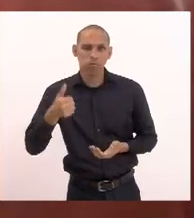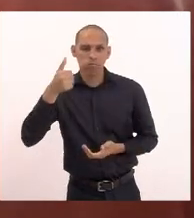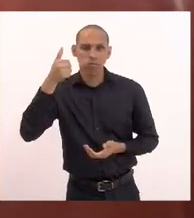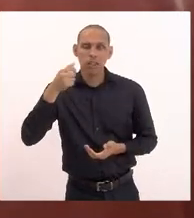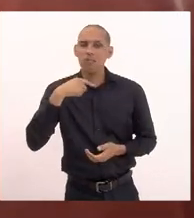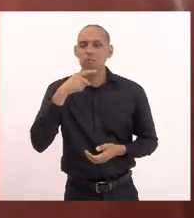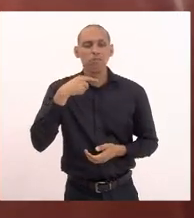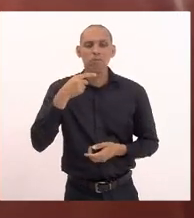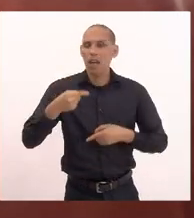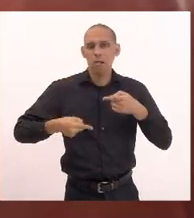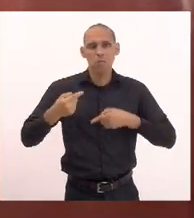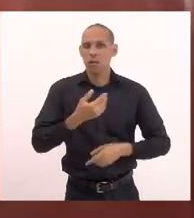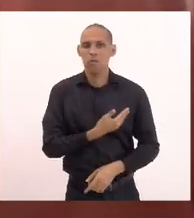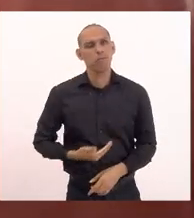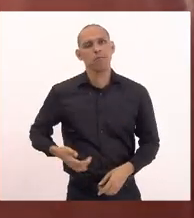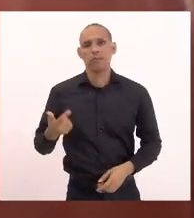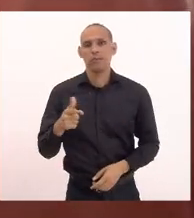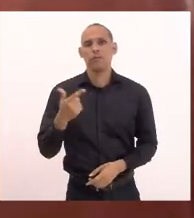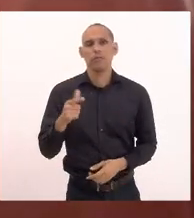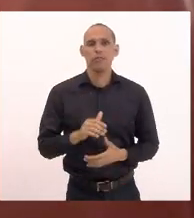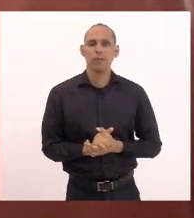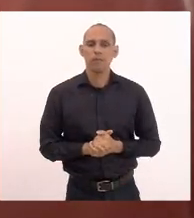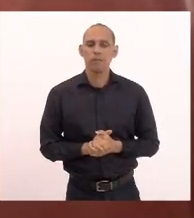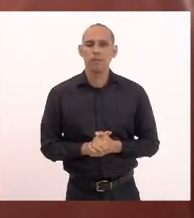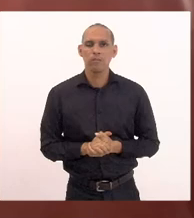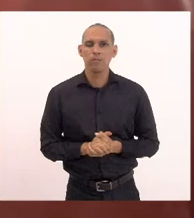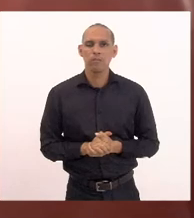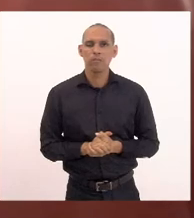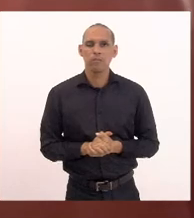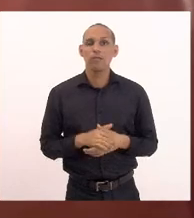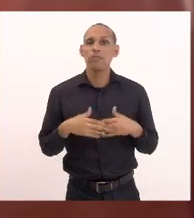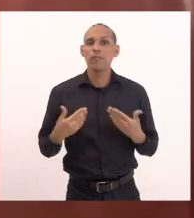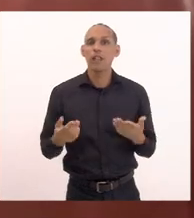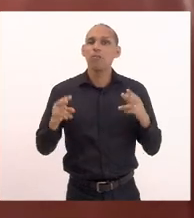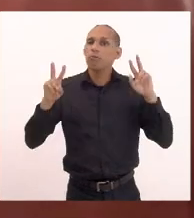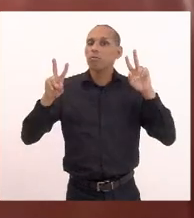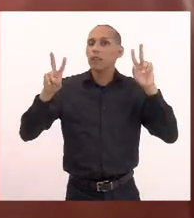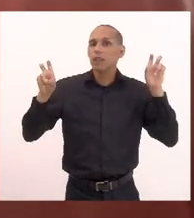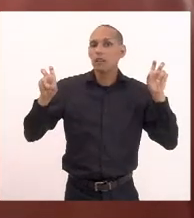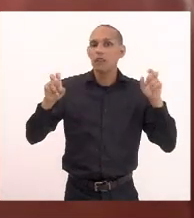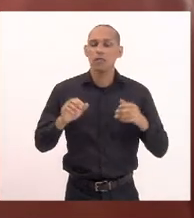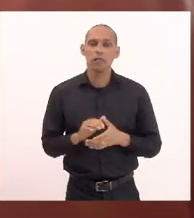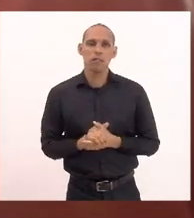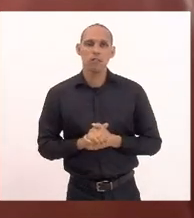uma política pública. Como é que a questão racial ela